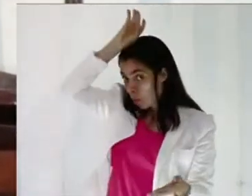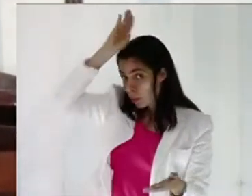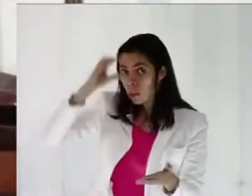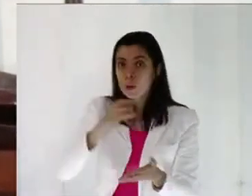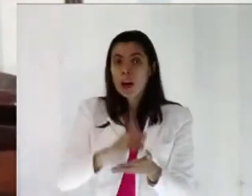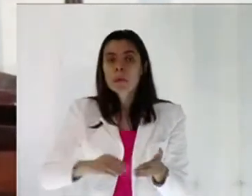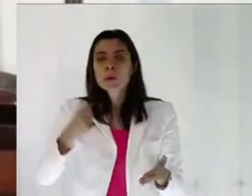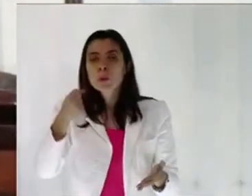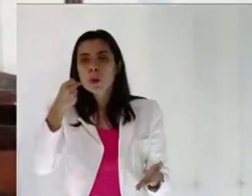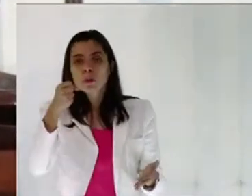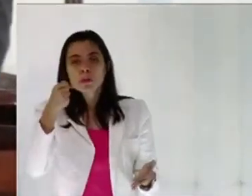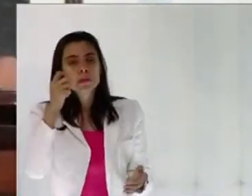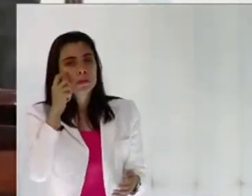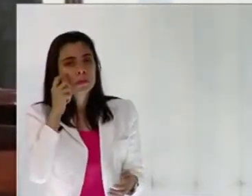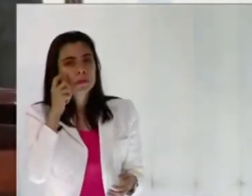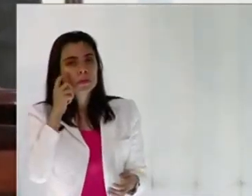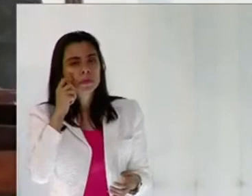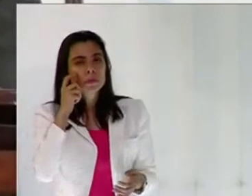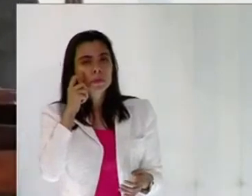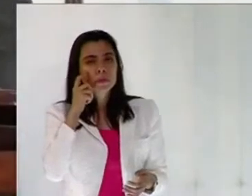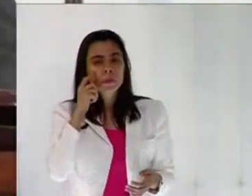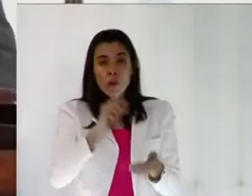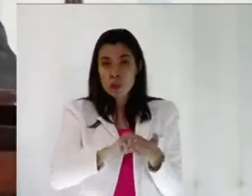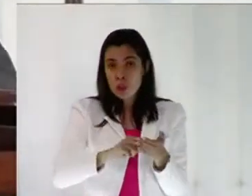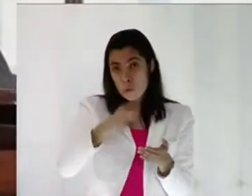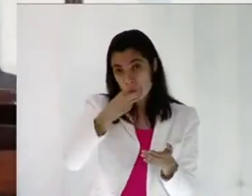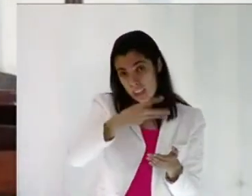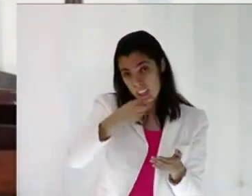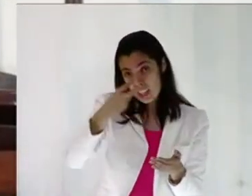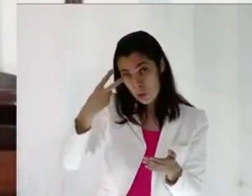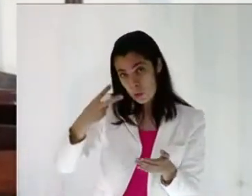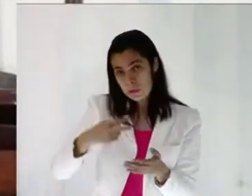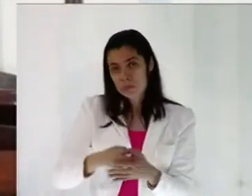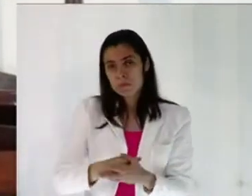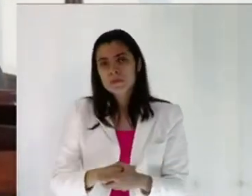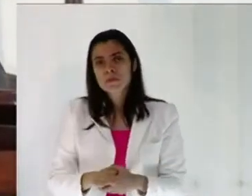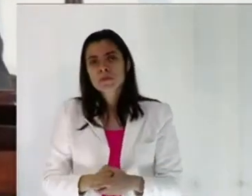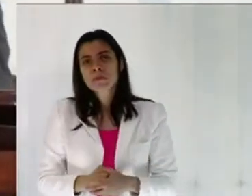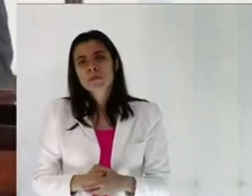linda, irmãos, verso 32.